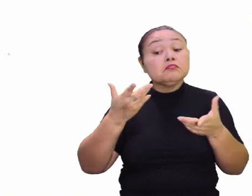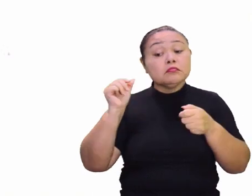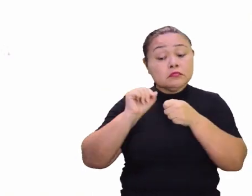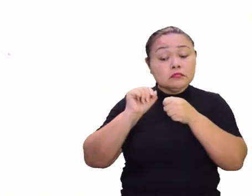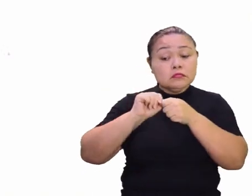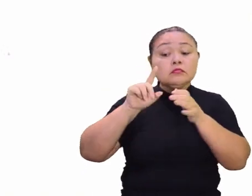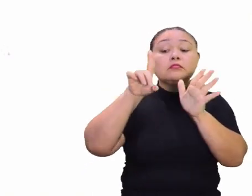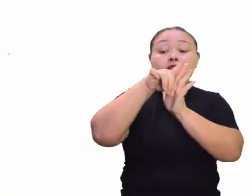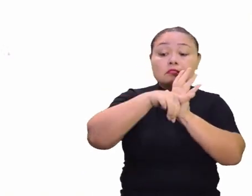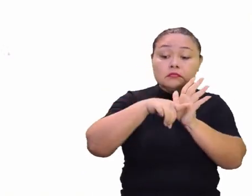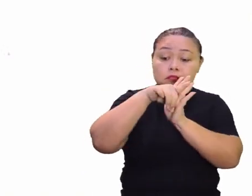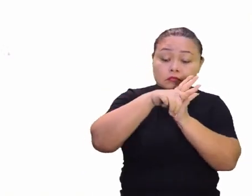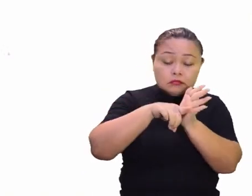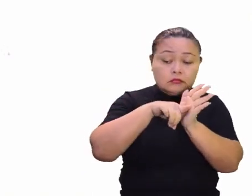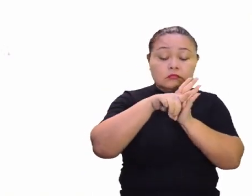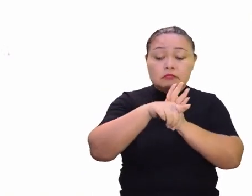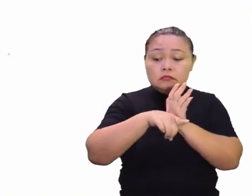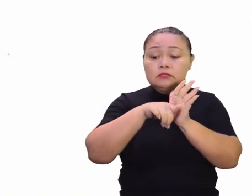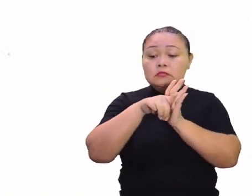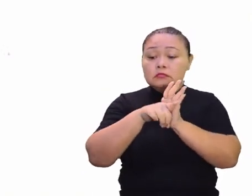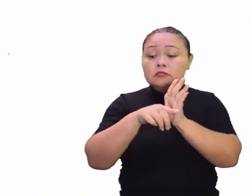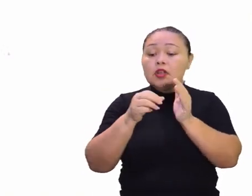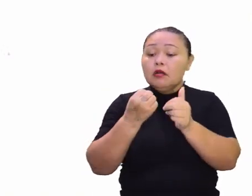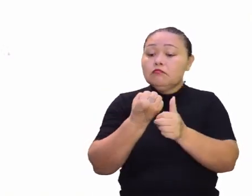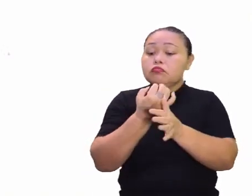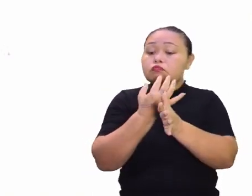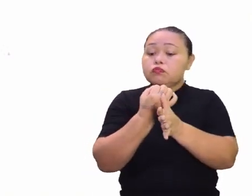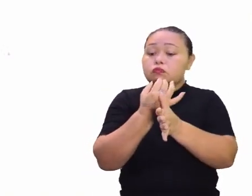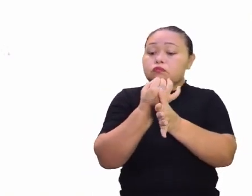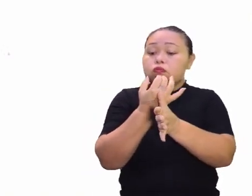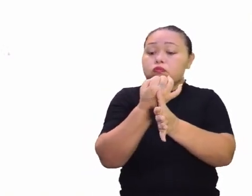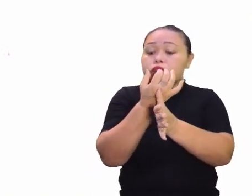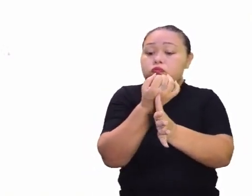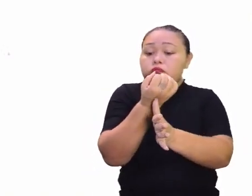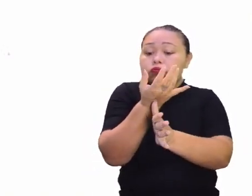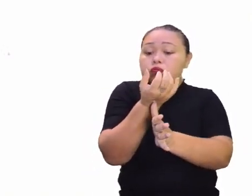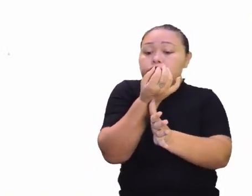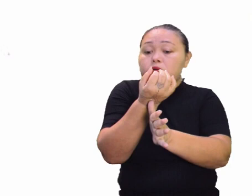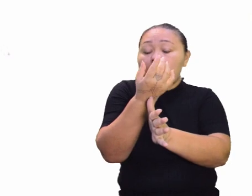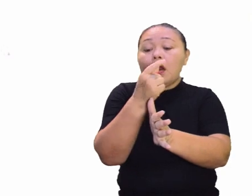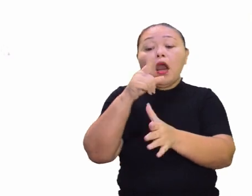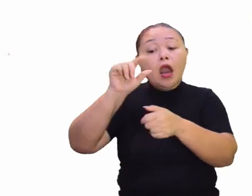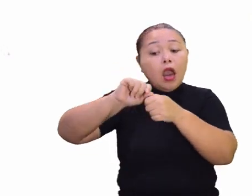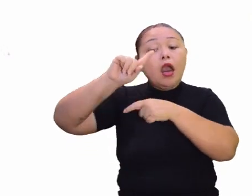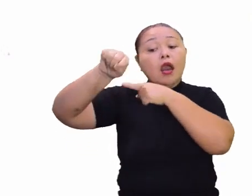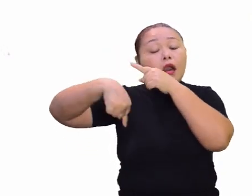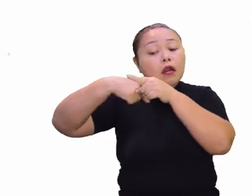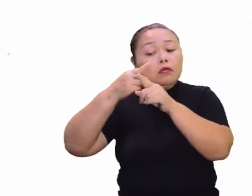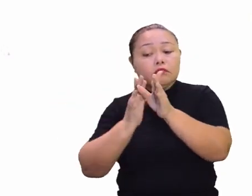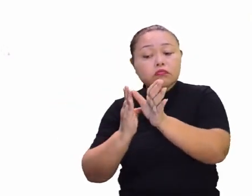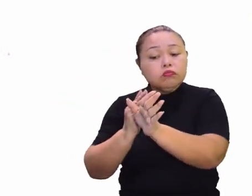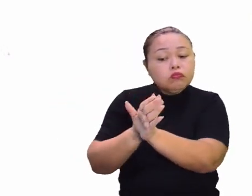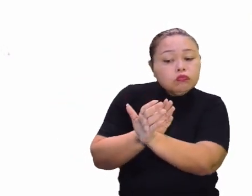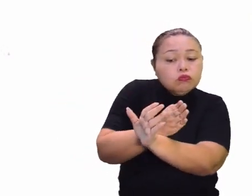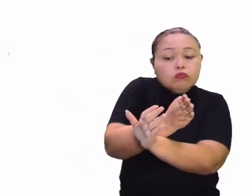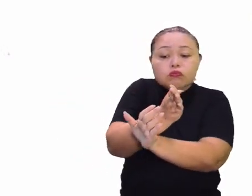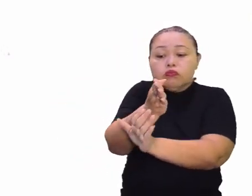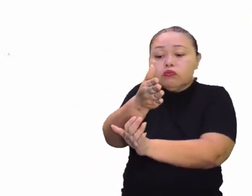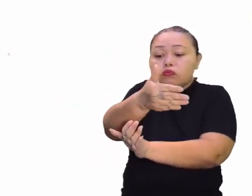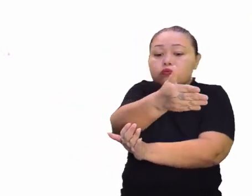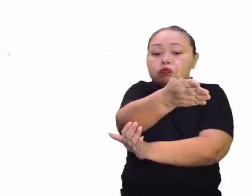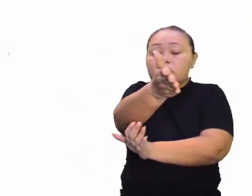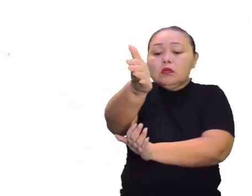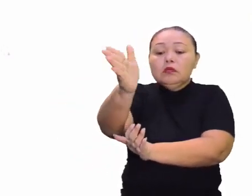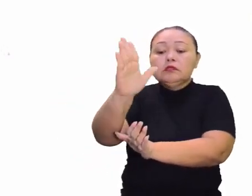quero que você faça uma ferrovia. E por que tem que ter uma ferrovia? Para contornar os trechos, né?